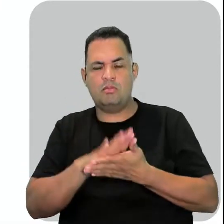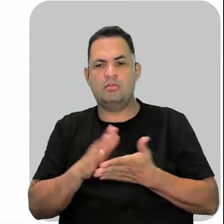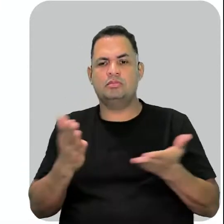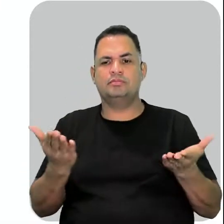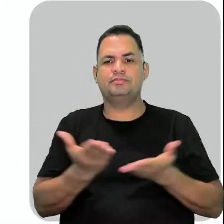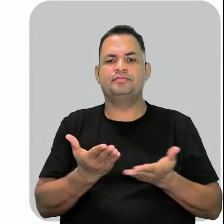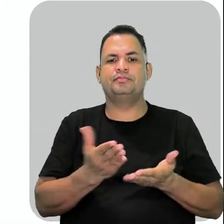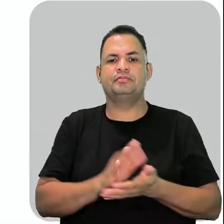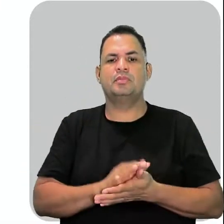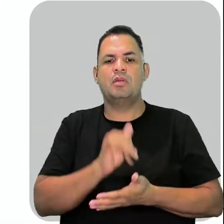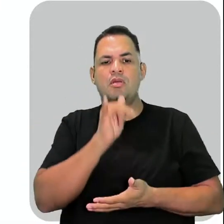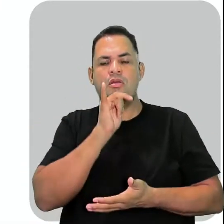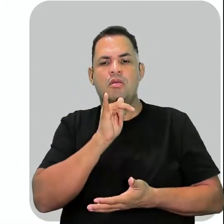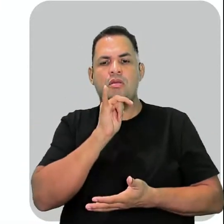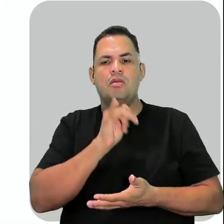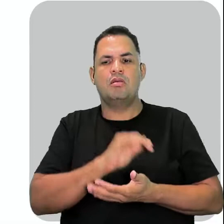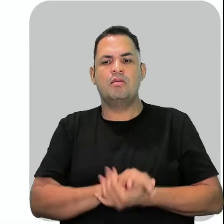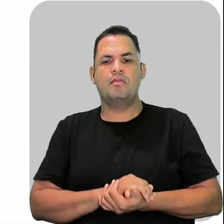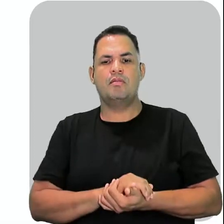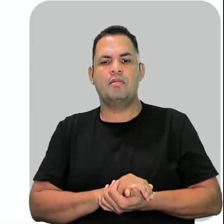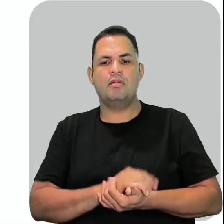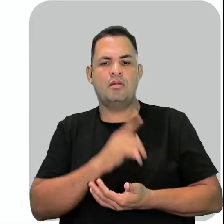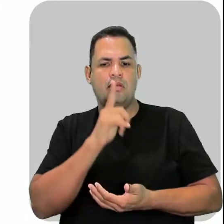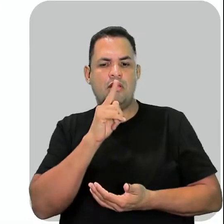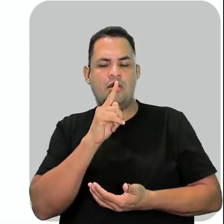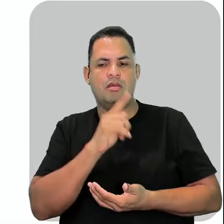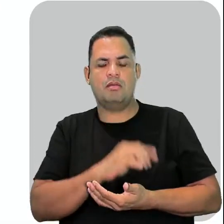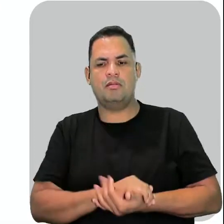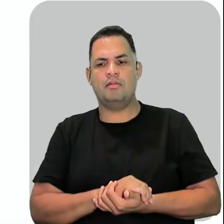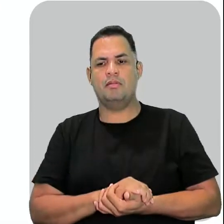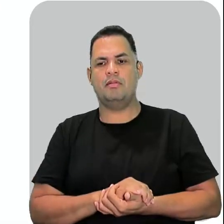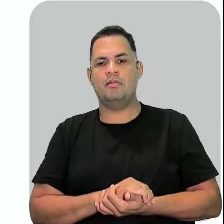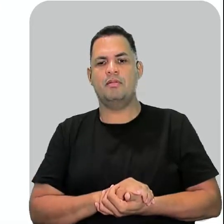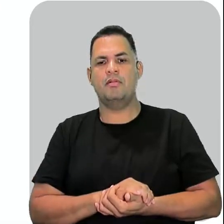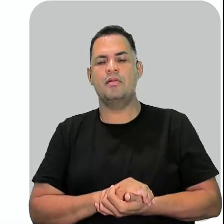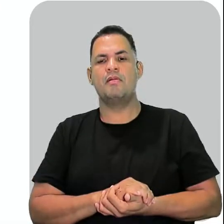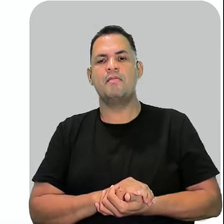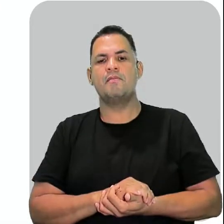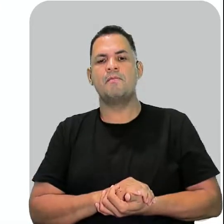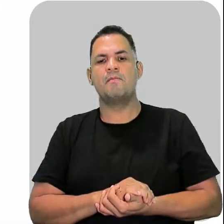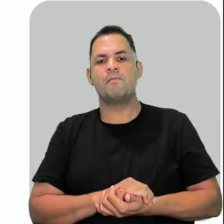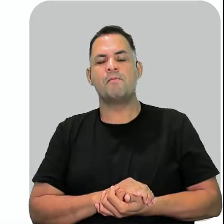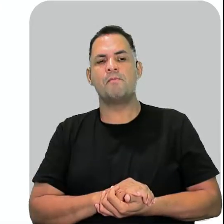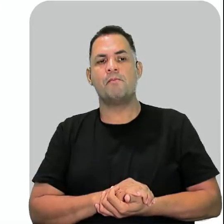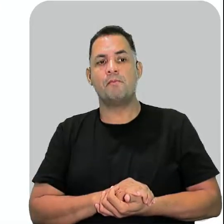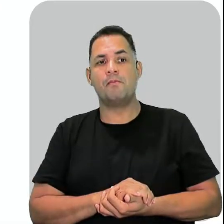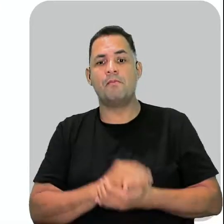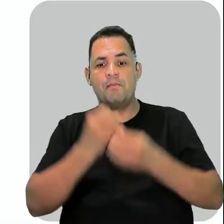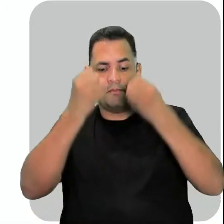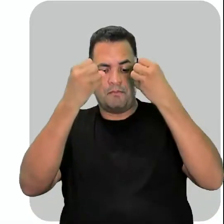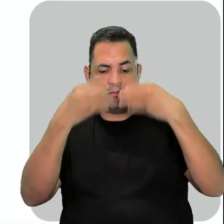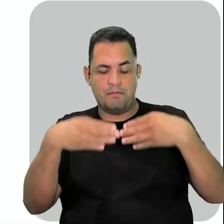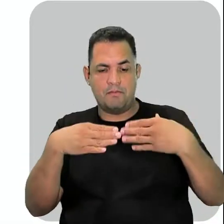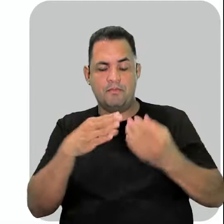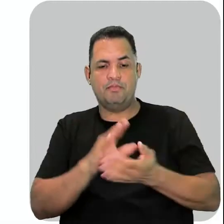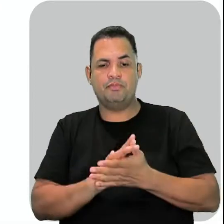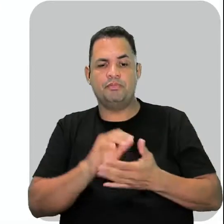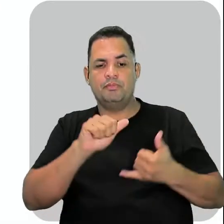caso aqui desse exemplo é a água. Então, aqui, por isso que é dito que é